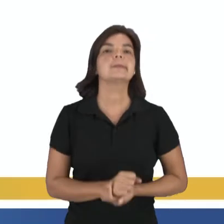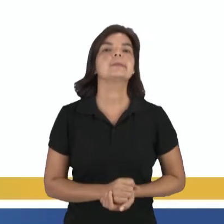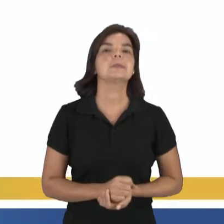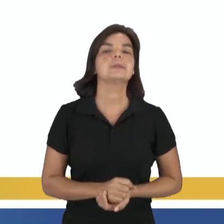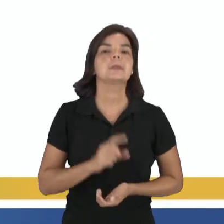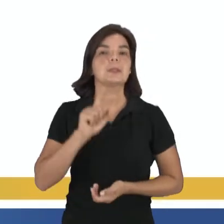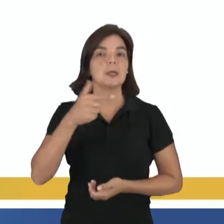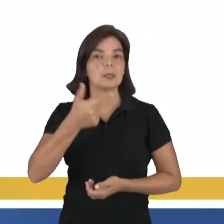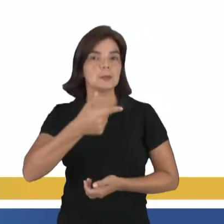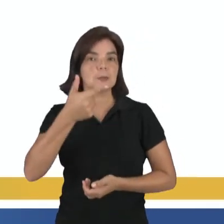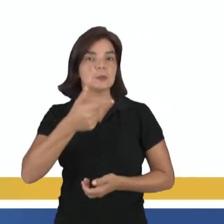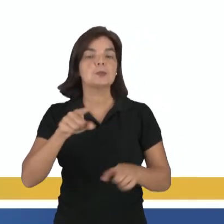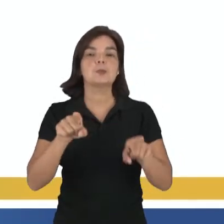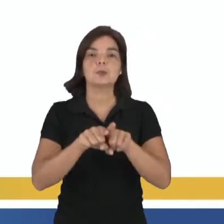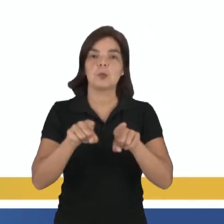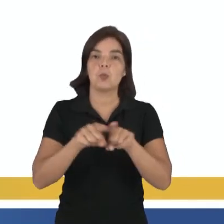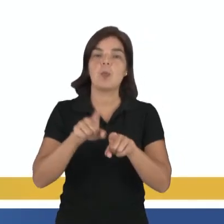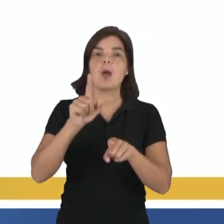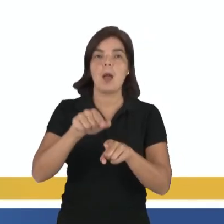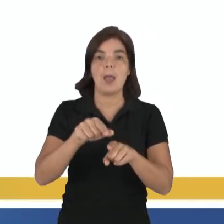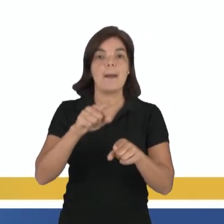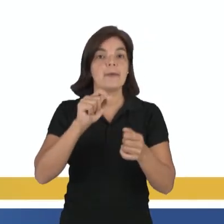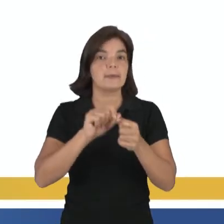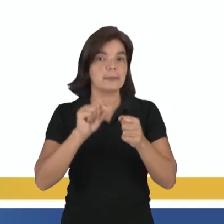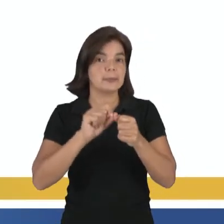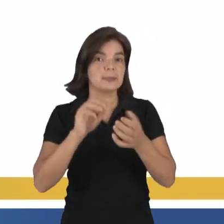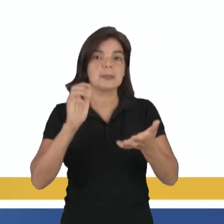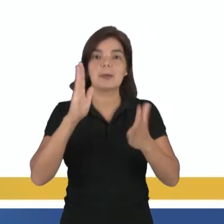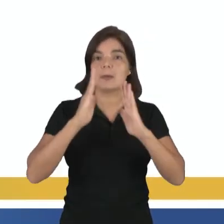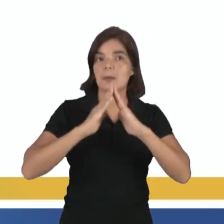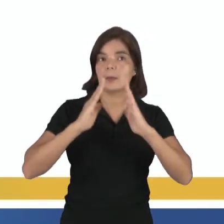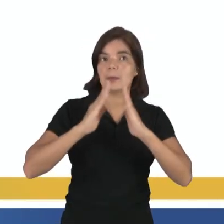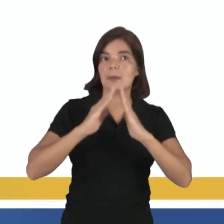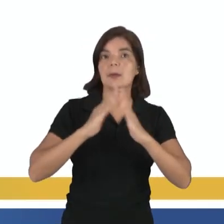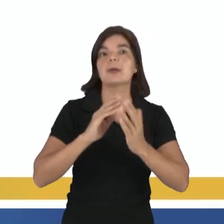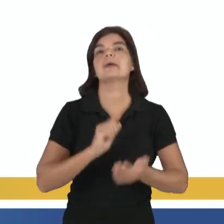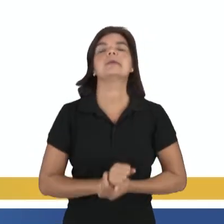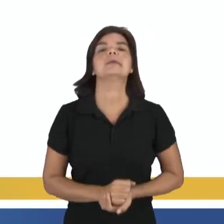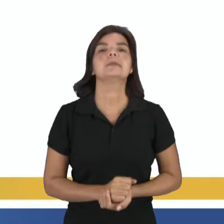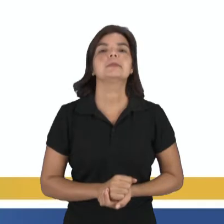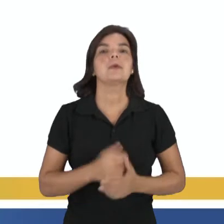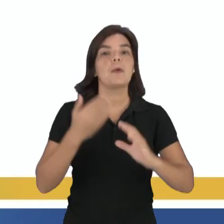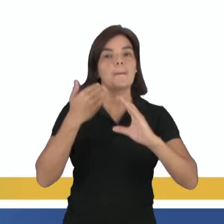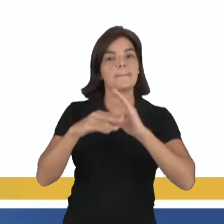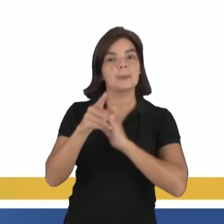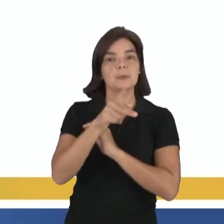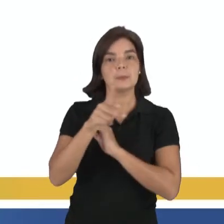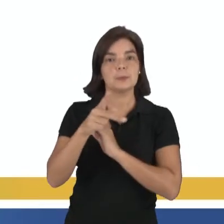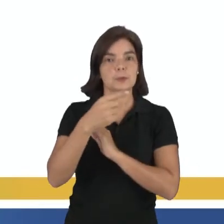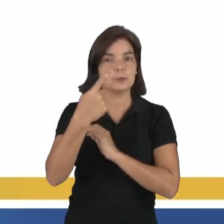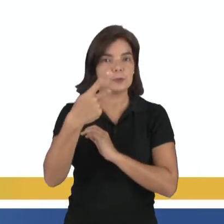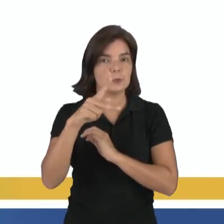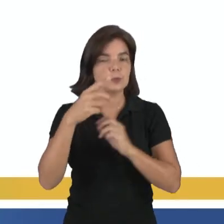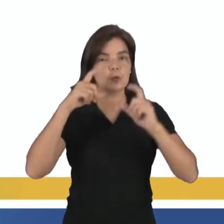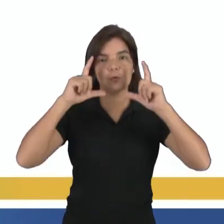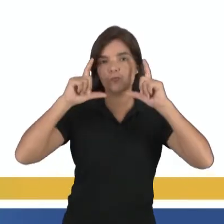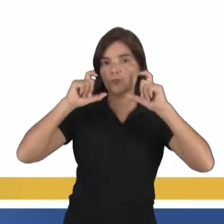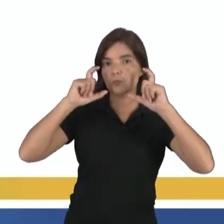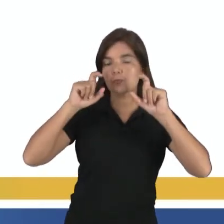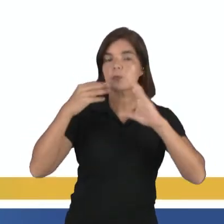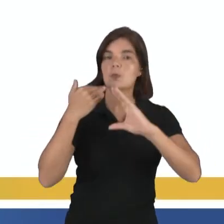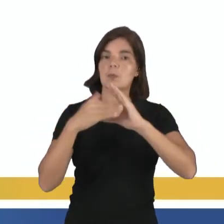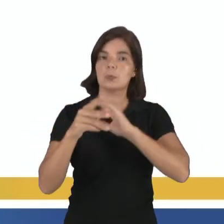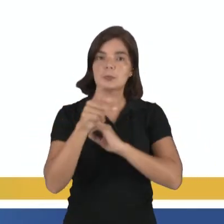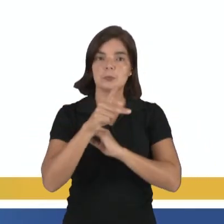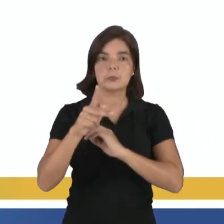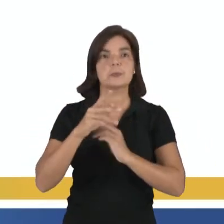responder, e a segunda questão é um trabalhinho para vocês fazerem em casa e mandar para o professor de vocês. Tirem fotos e mandem